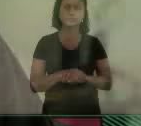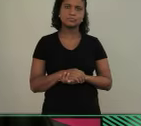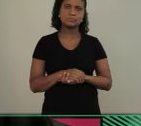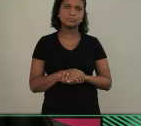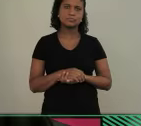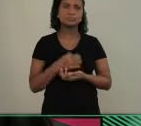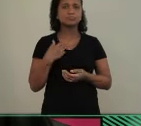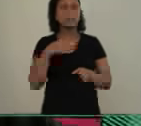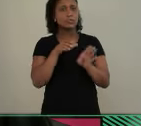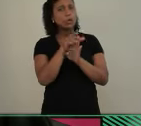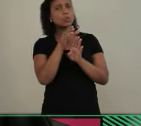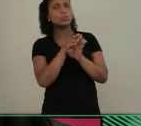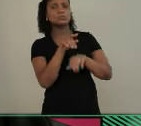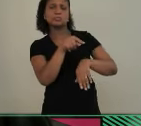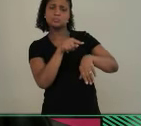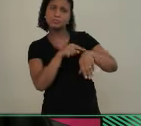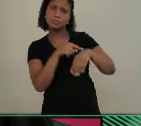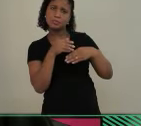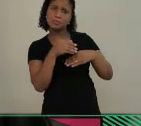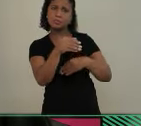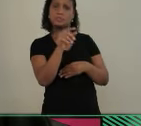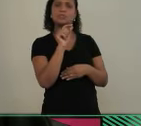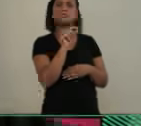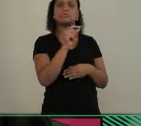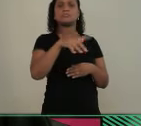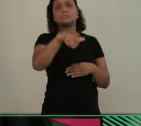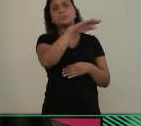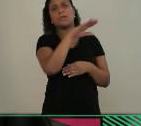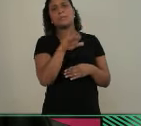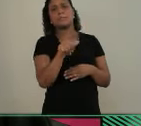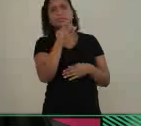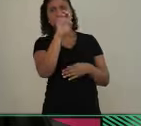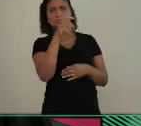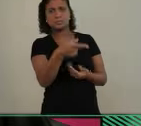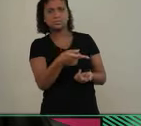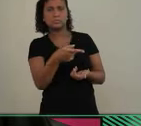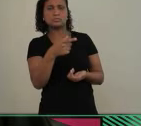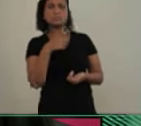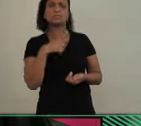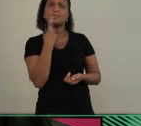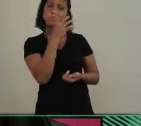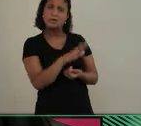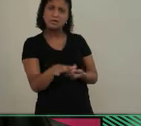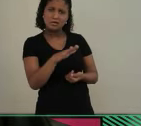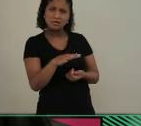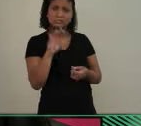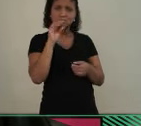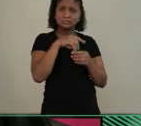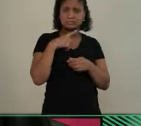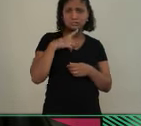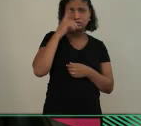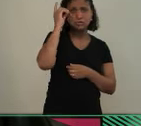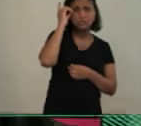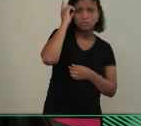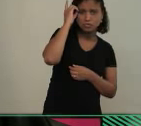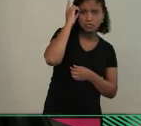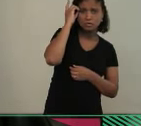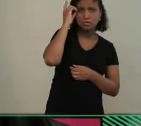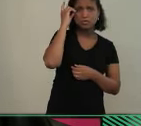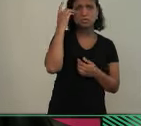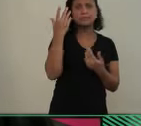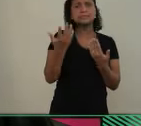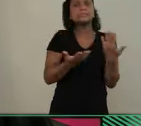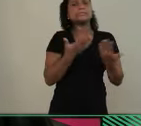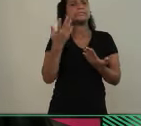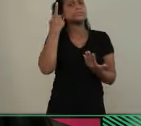na mão. Conselhos nesse momento para uma mãe que está tendo uma criança com síndrome de Down que não